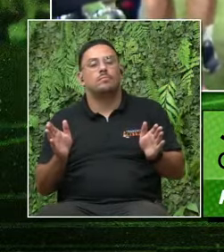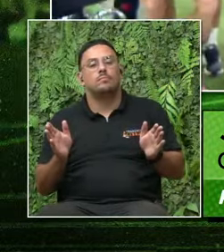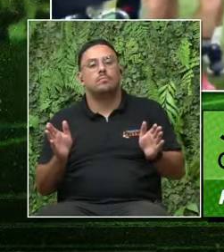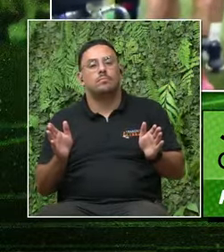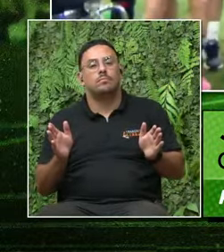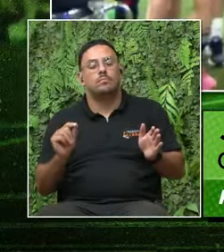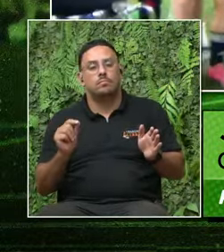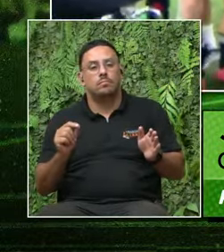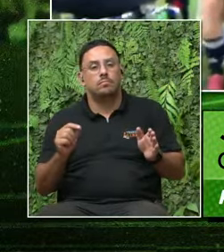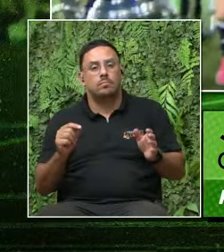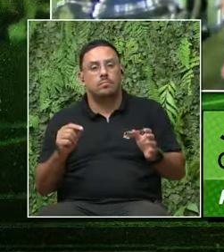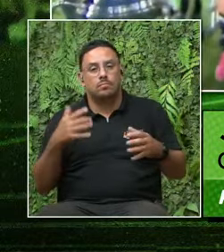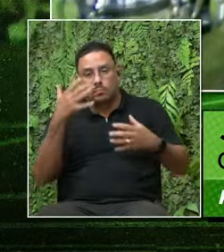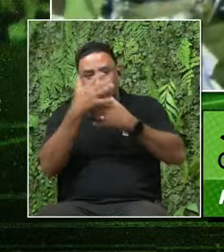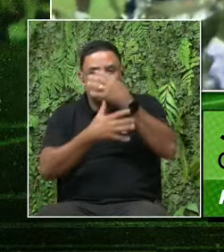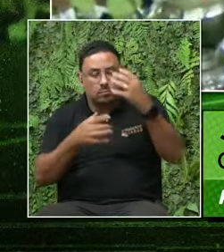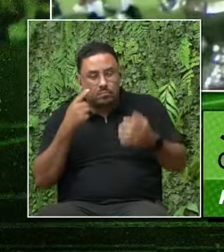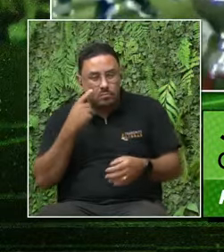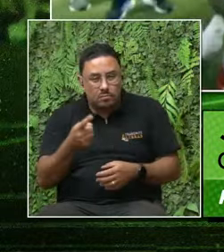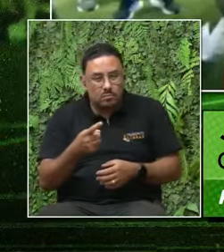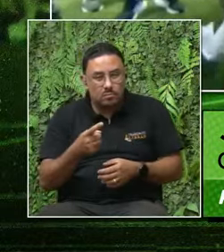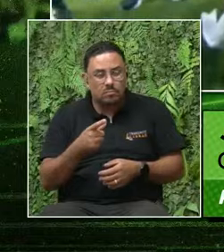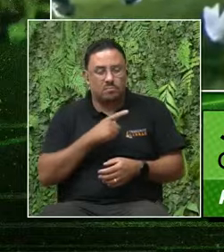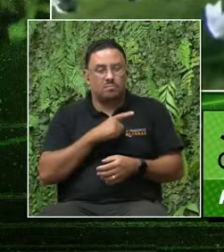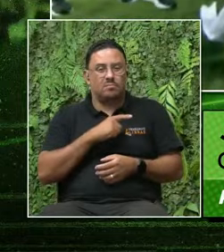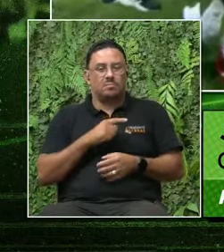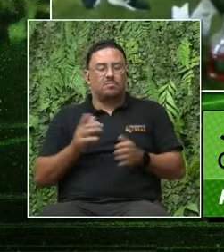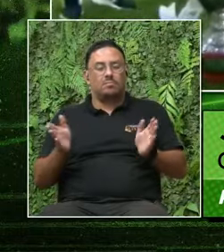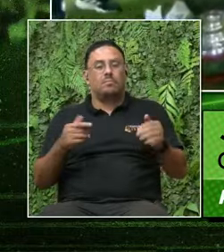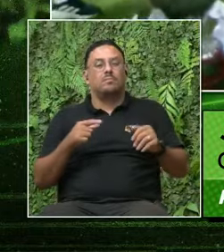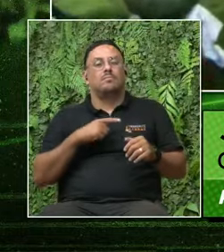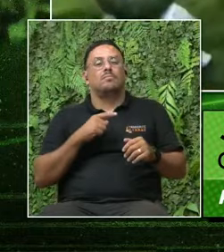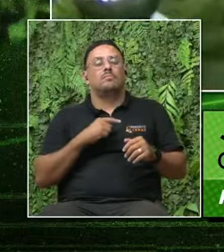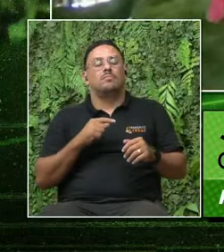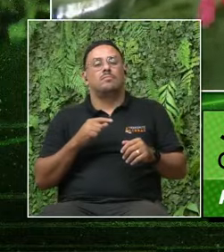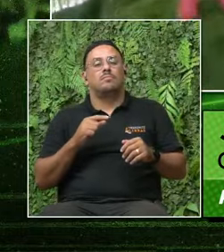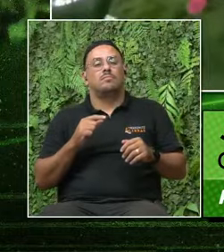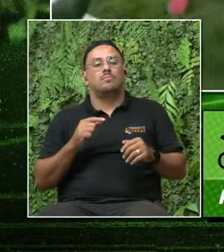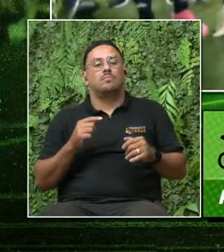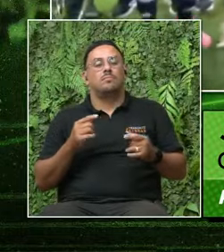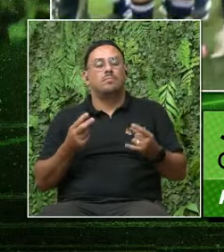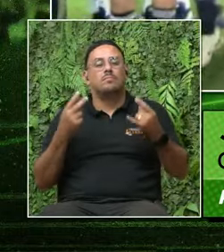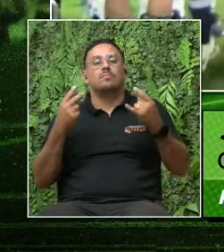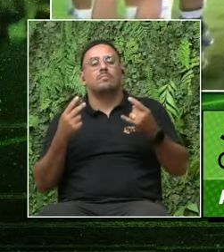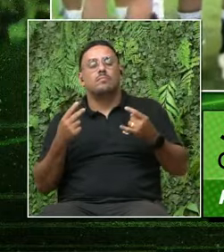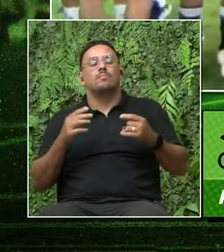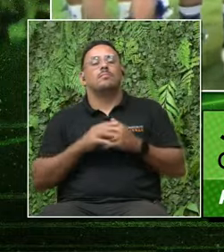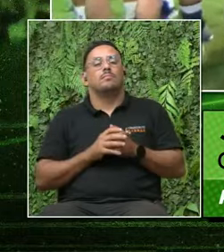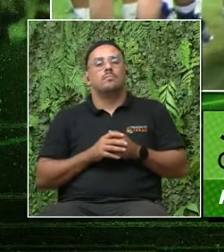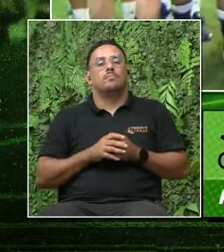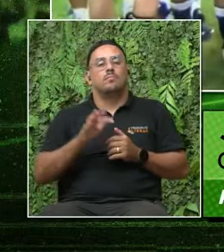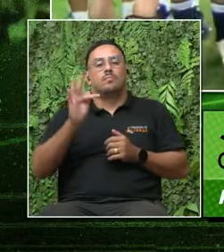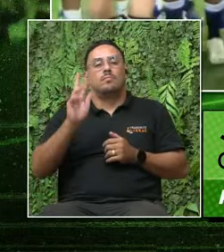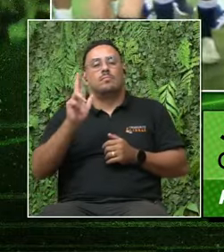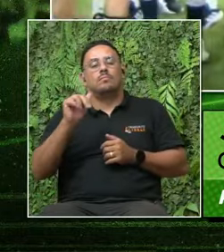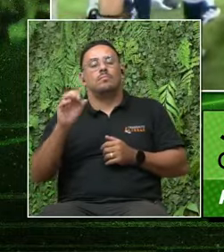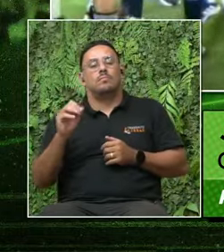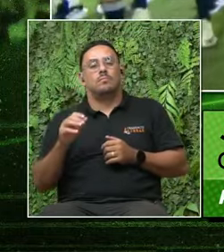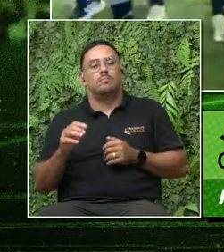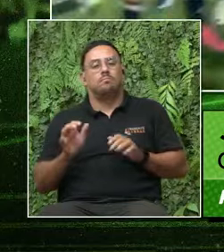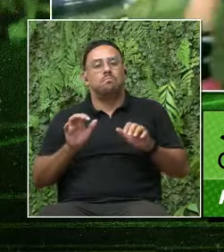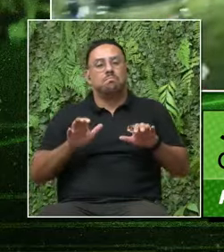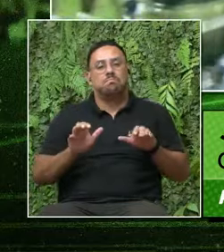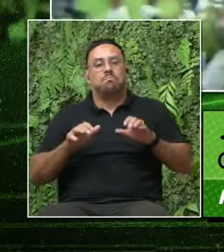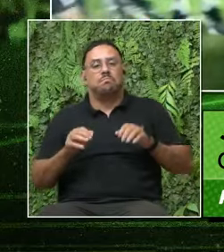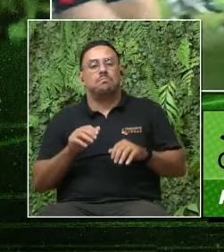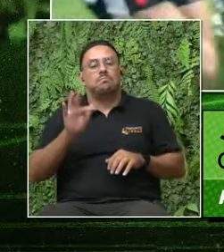rolando o que tá rolando um pagote Tá rolando uma um som ali Ah tá rolando um funk viu parece que é um funk viu Bob e açada tá